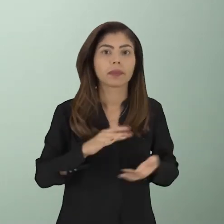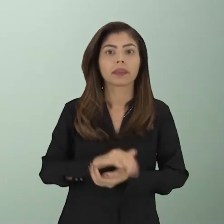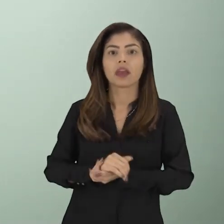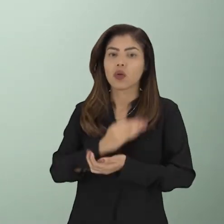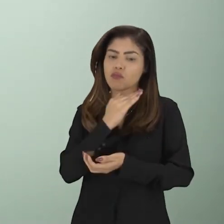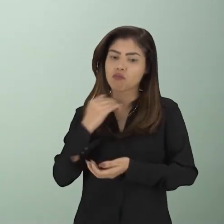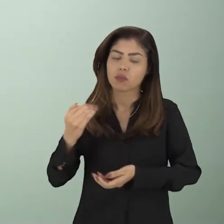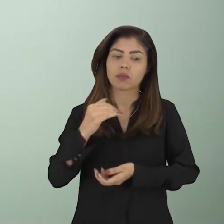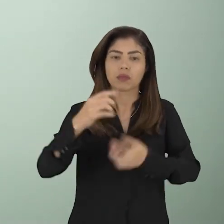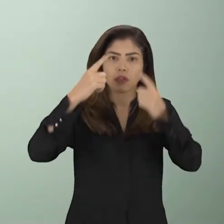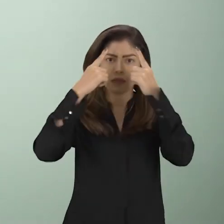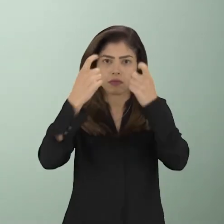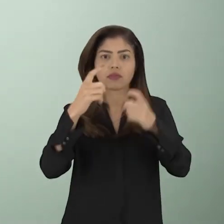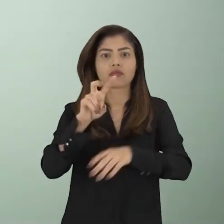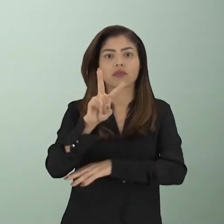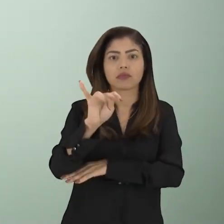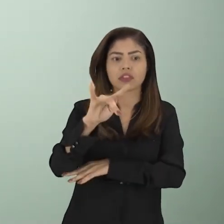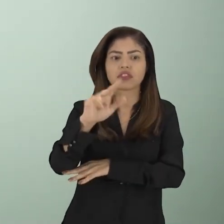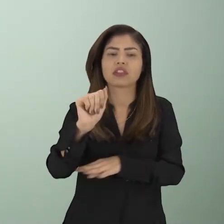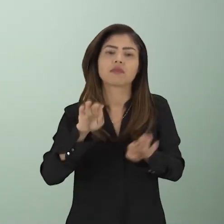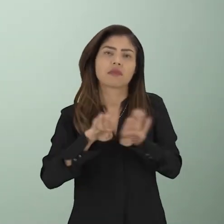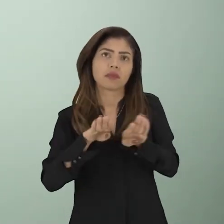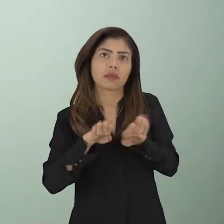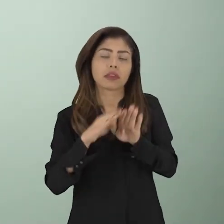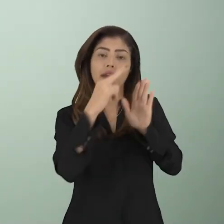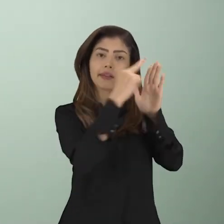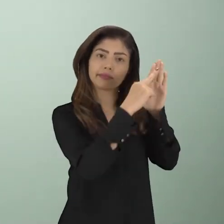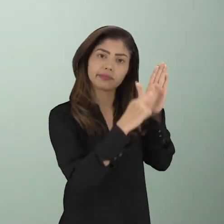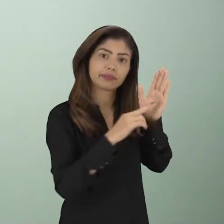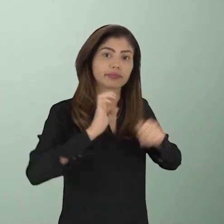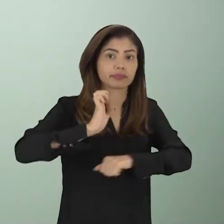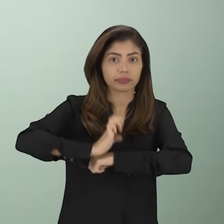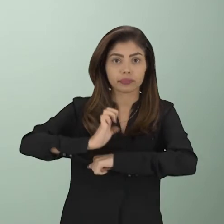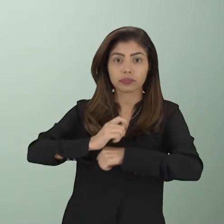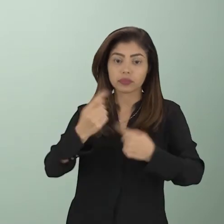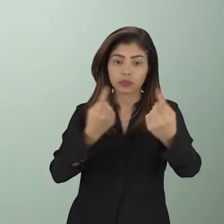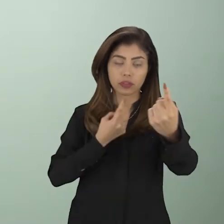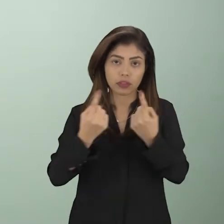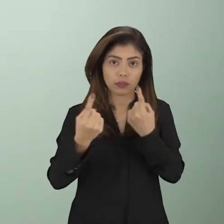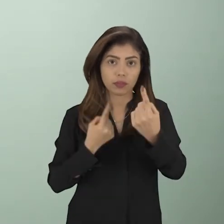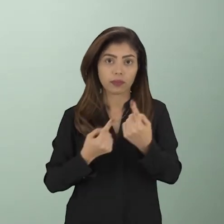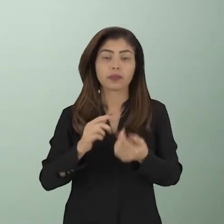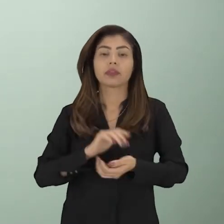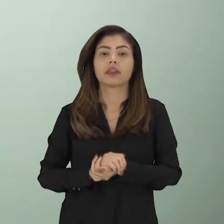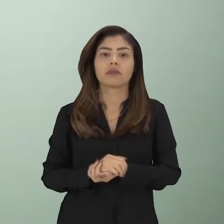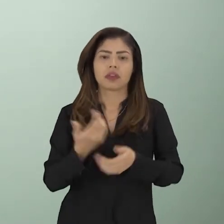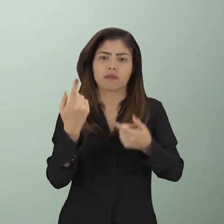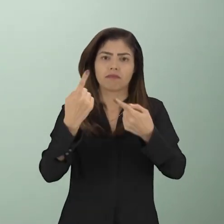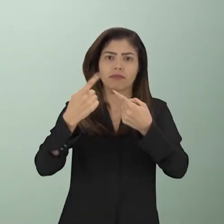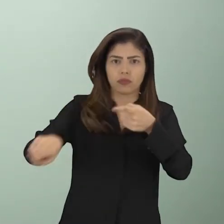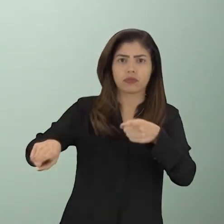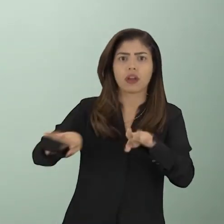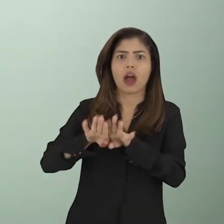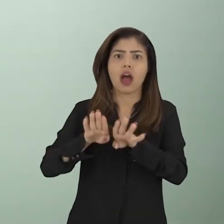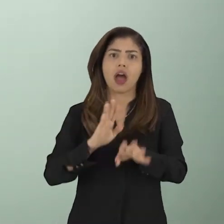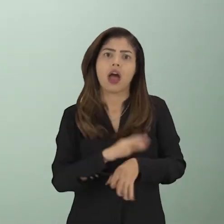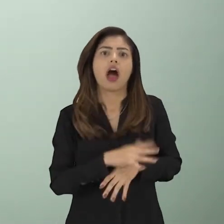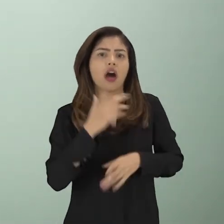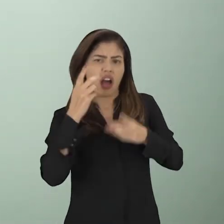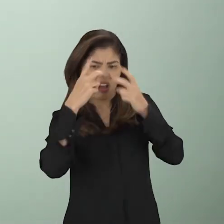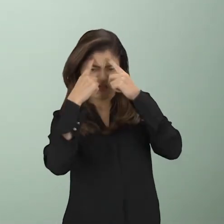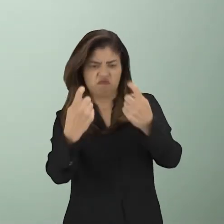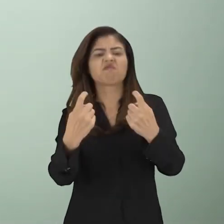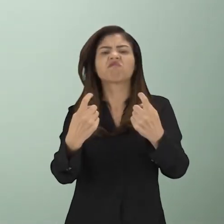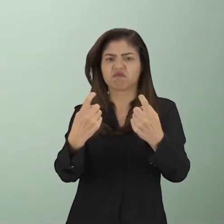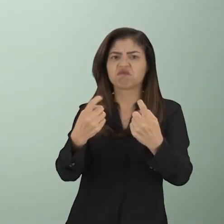ali vítima da violência do Estado. Então, se éticas seriam regras de convivência social para coibir a violência da natureza